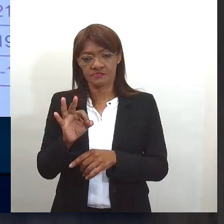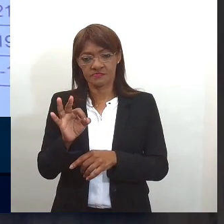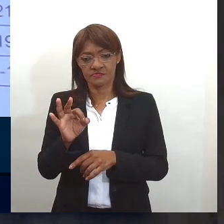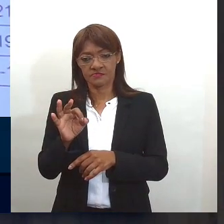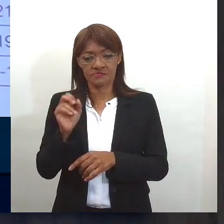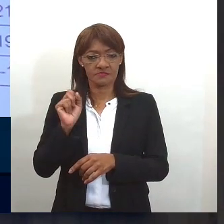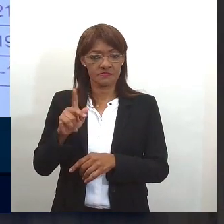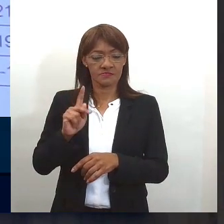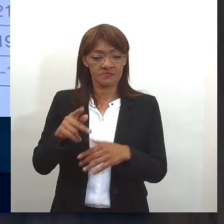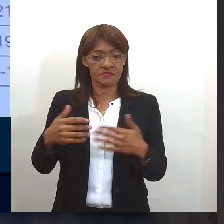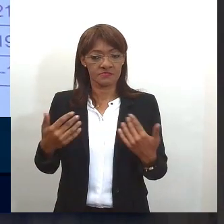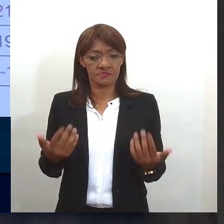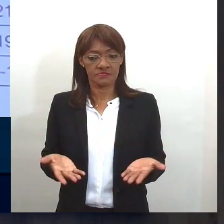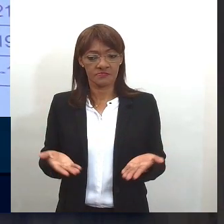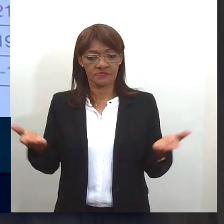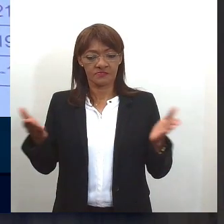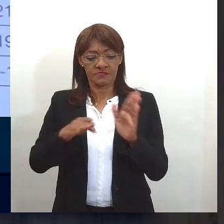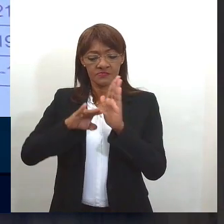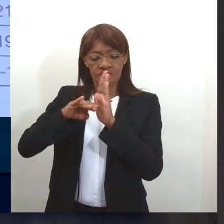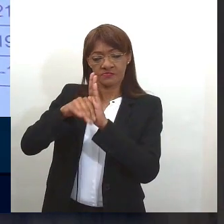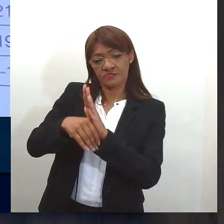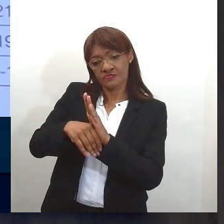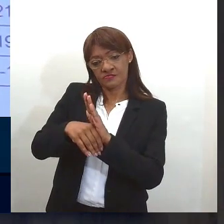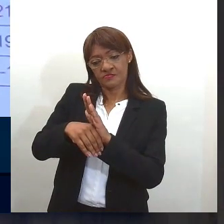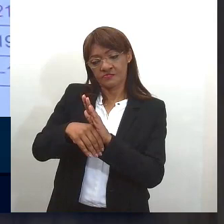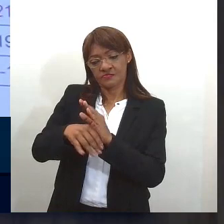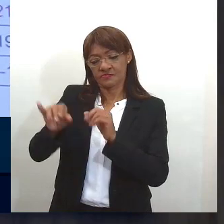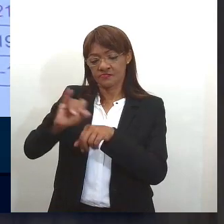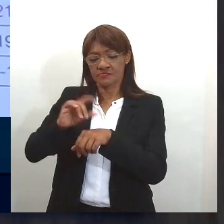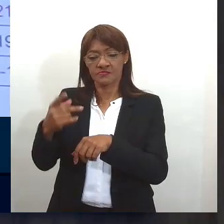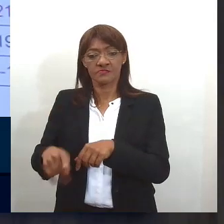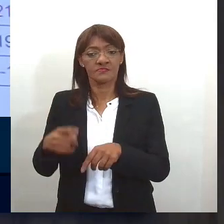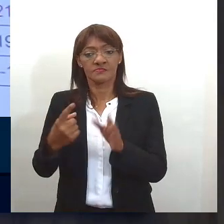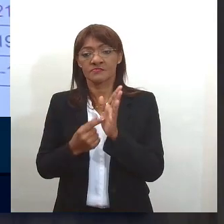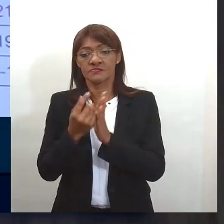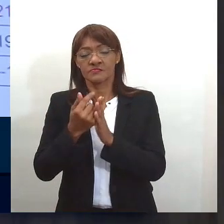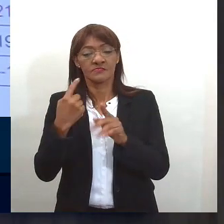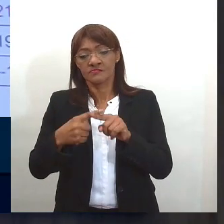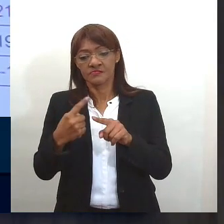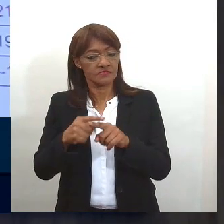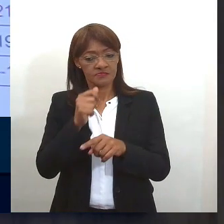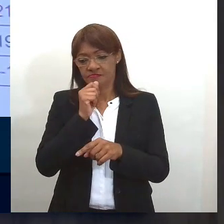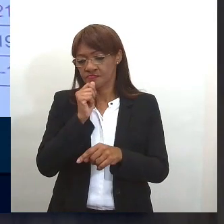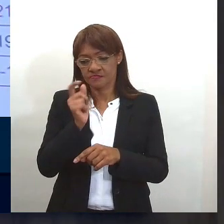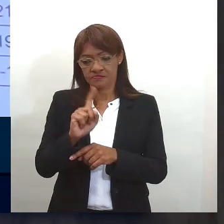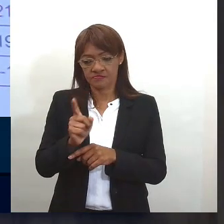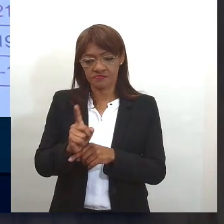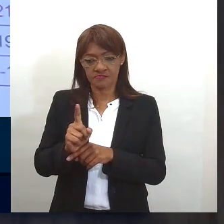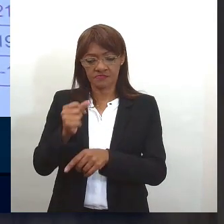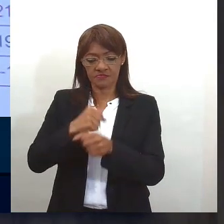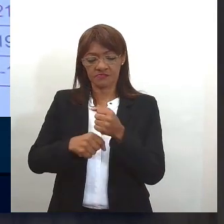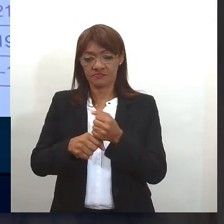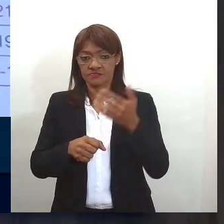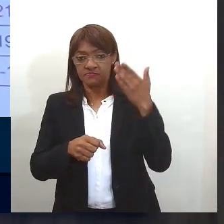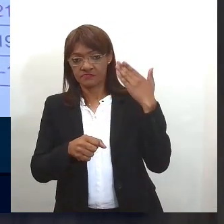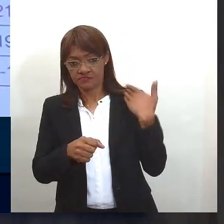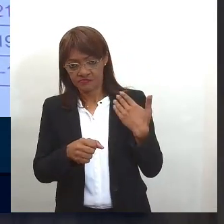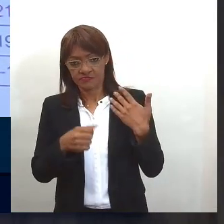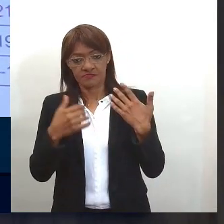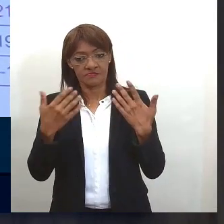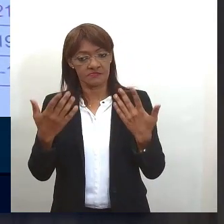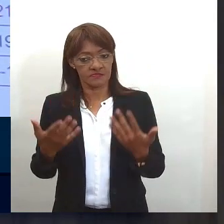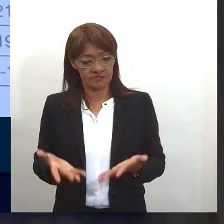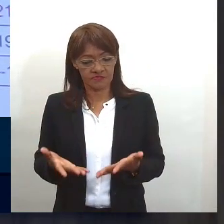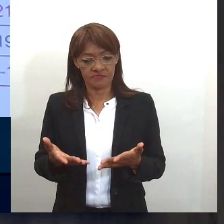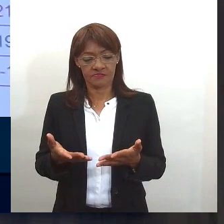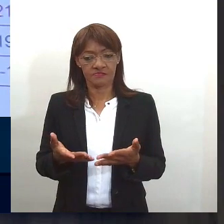capital, justamente porque não entrou o recurso no ano passado, por conta da maturação dos investimentos. No ano passado, no primeiro ano de governo,